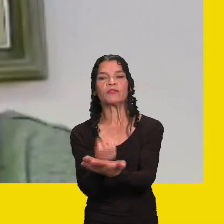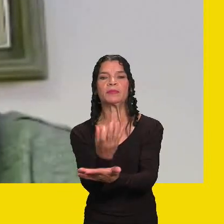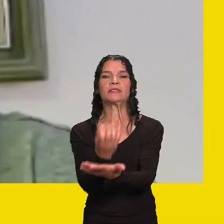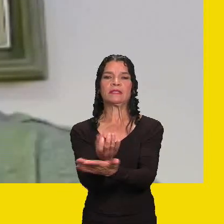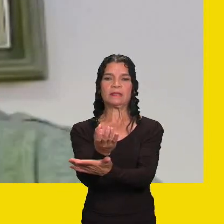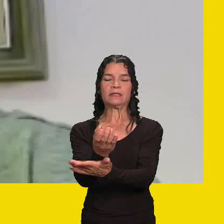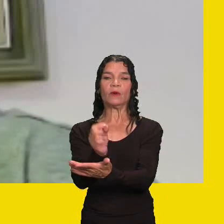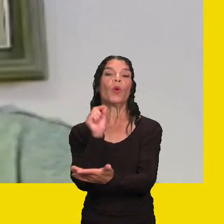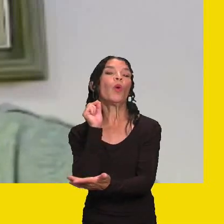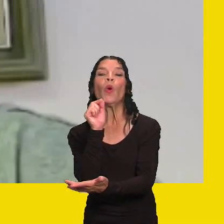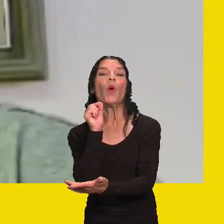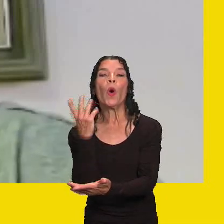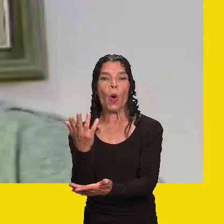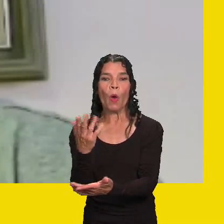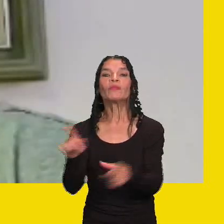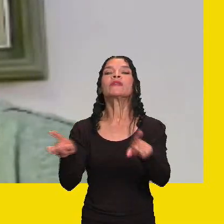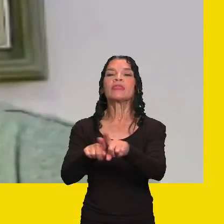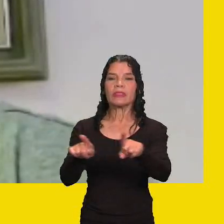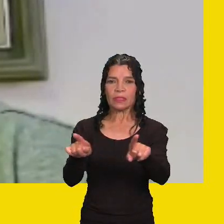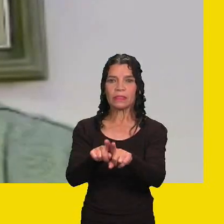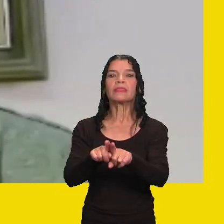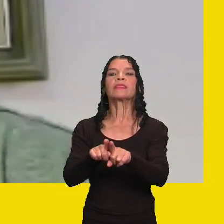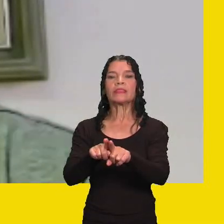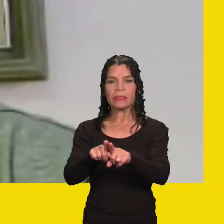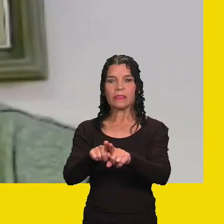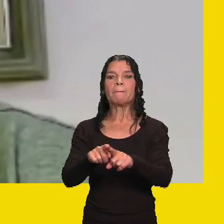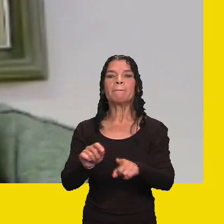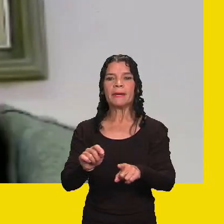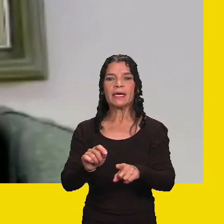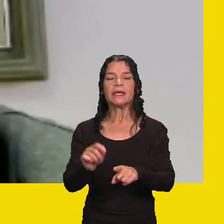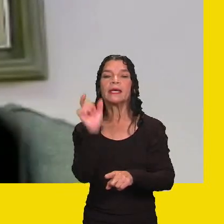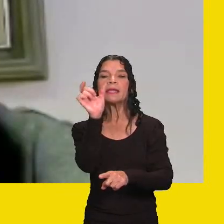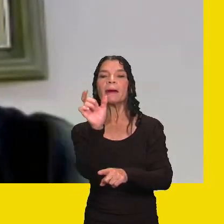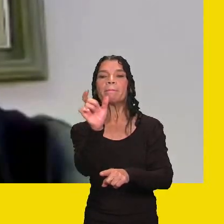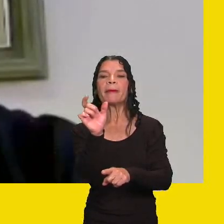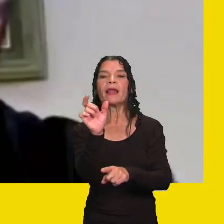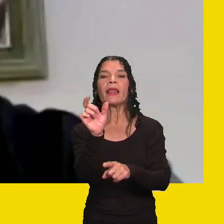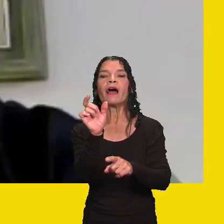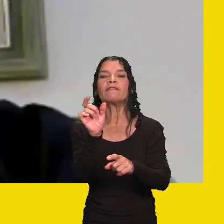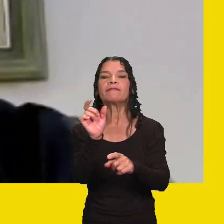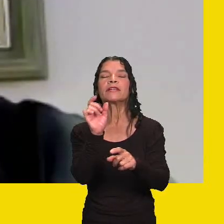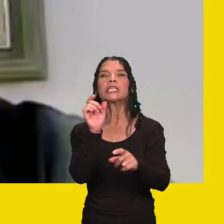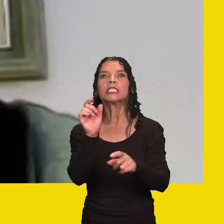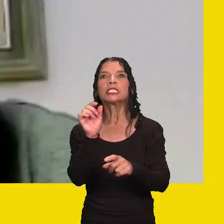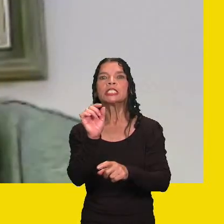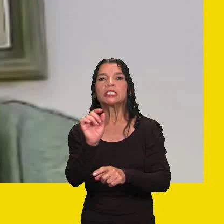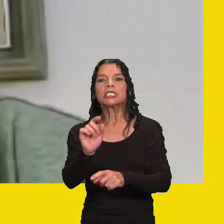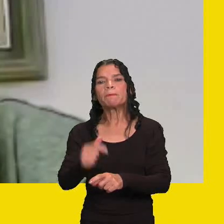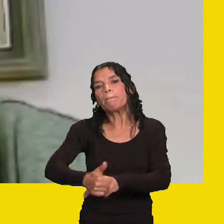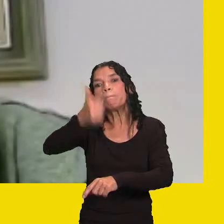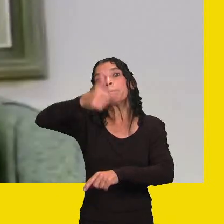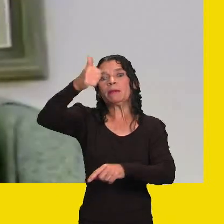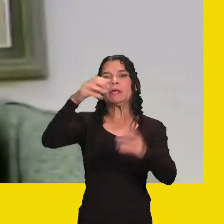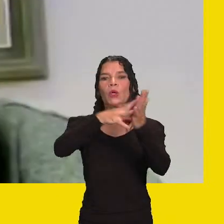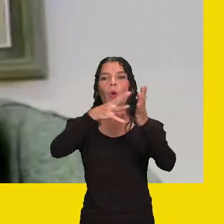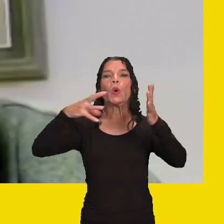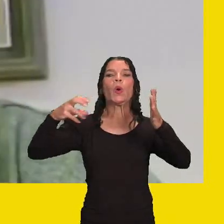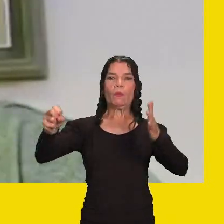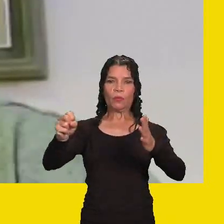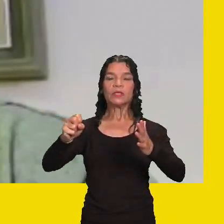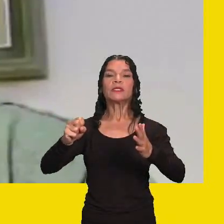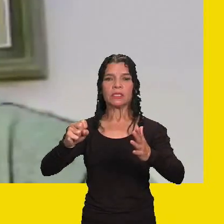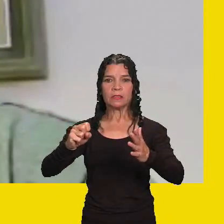alfabetização através também dos temas geradores, mas da palavra geradora, que é o que acabou se diversificando mais